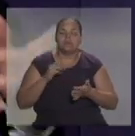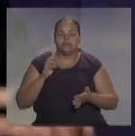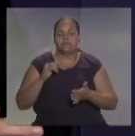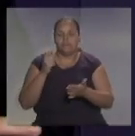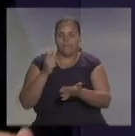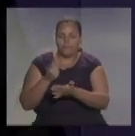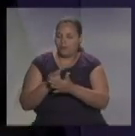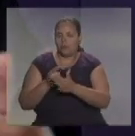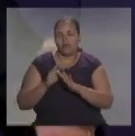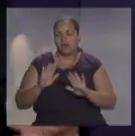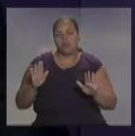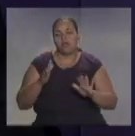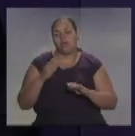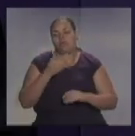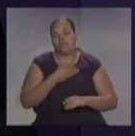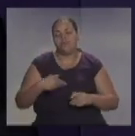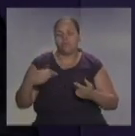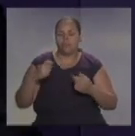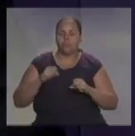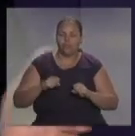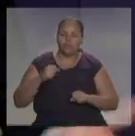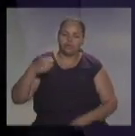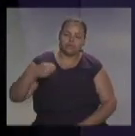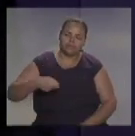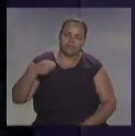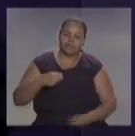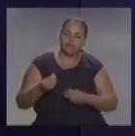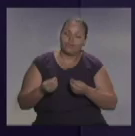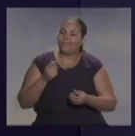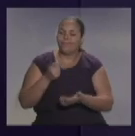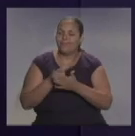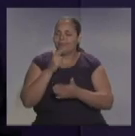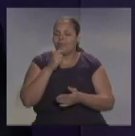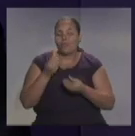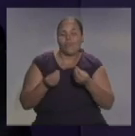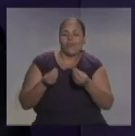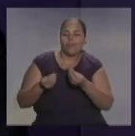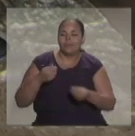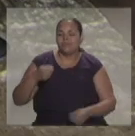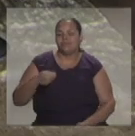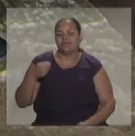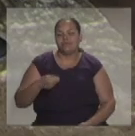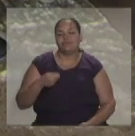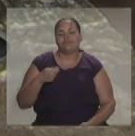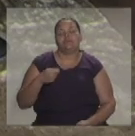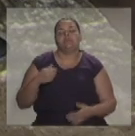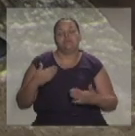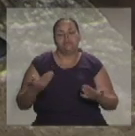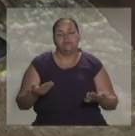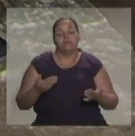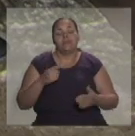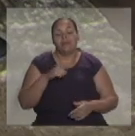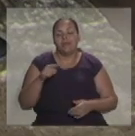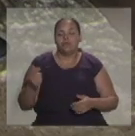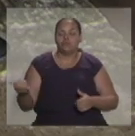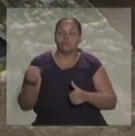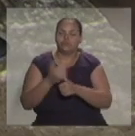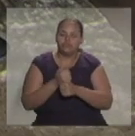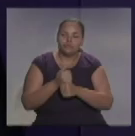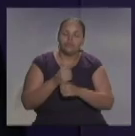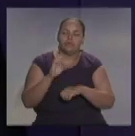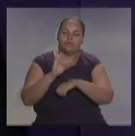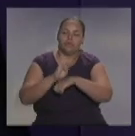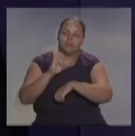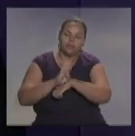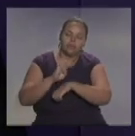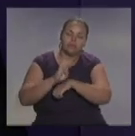se pagar, aí o governo pode exigir. Se não se paga, como vai exigir? E essas instituições, volto a dizer, elas substituem o